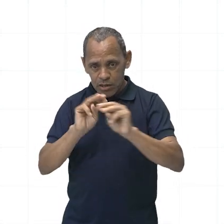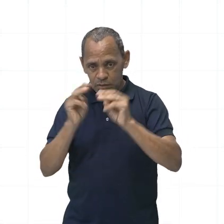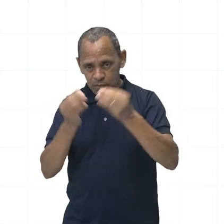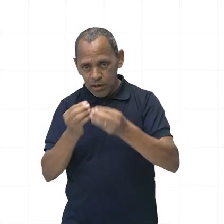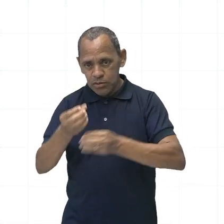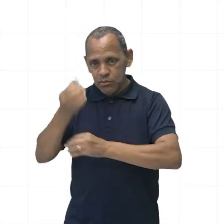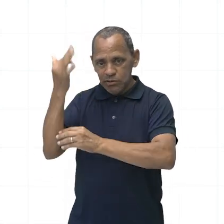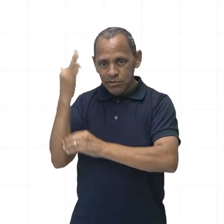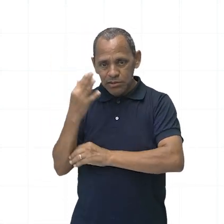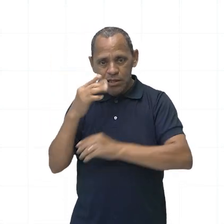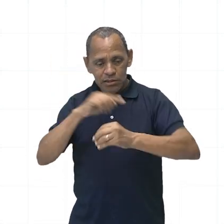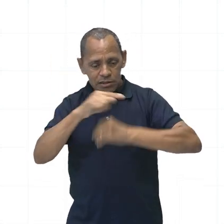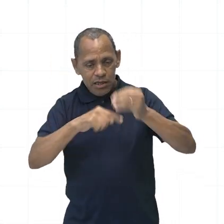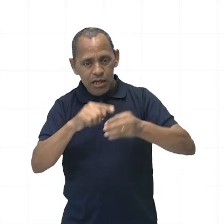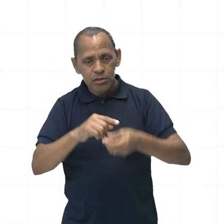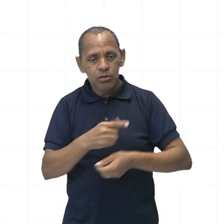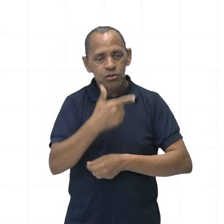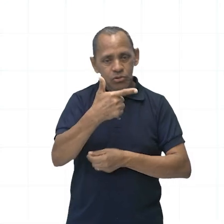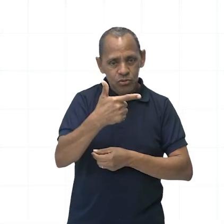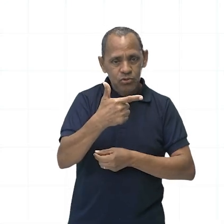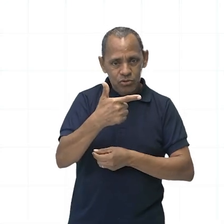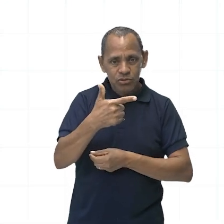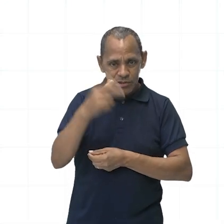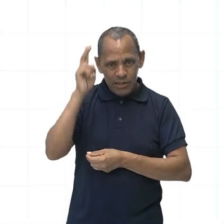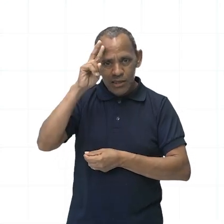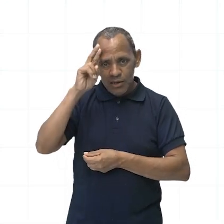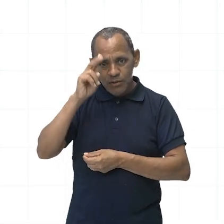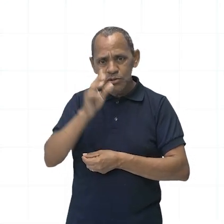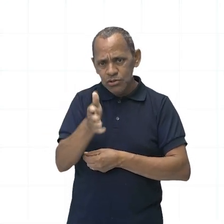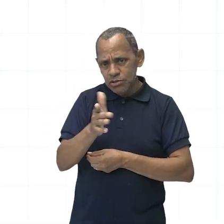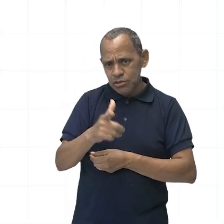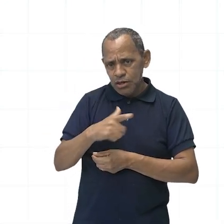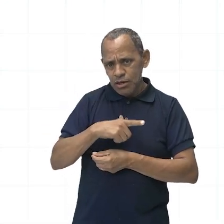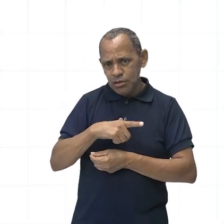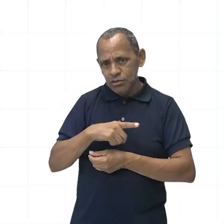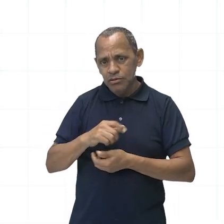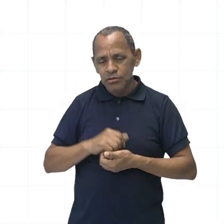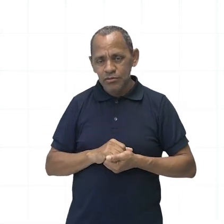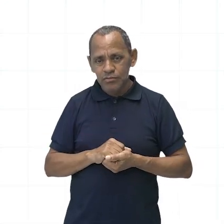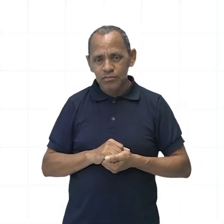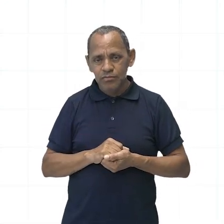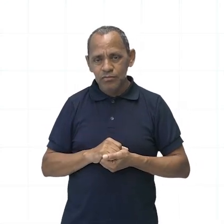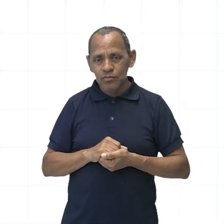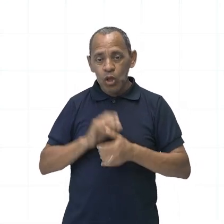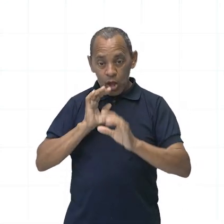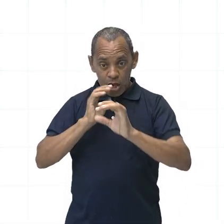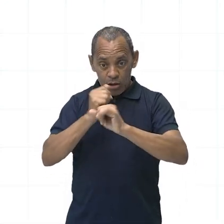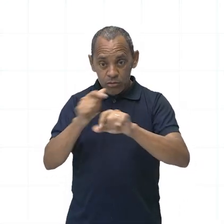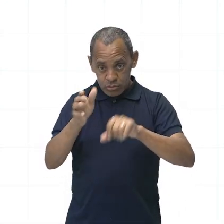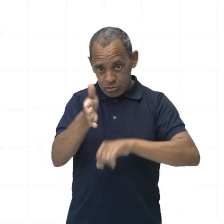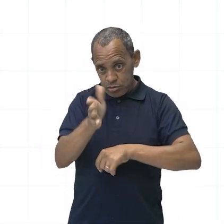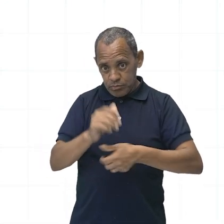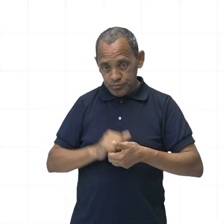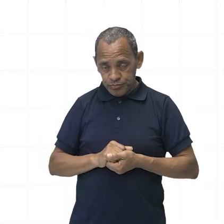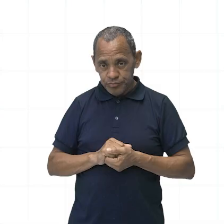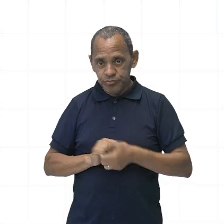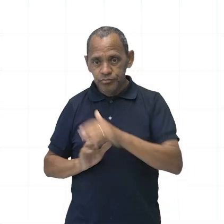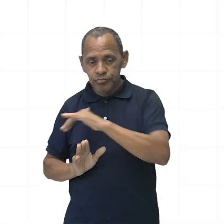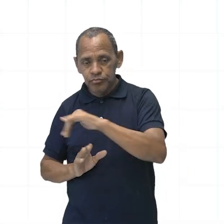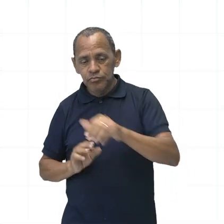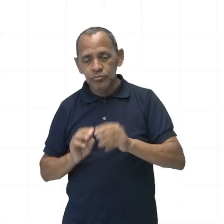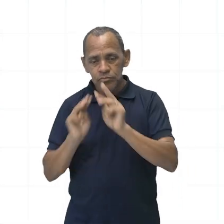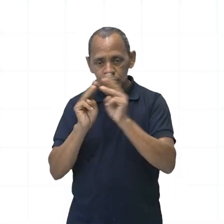atômica pela quantidade de átomos, no caso, 2 átomos. E nós já fizemos esse cálculo, mas vamos observar.